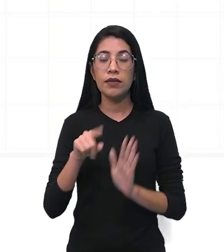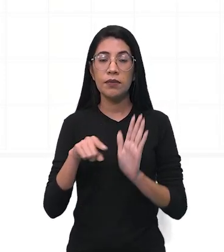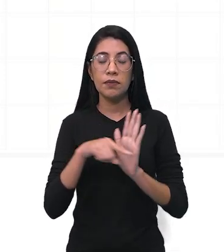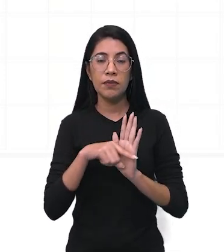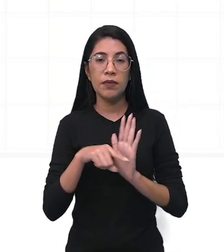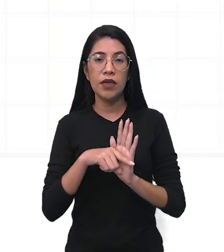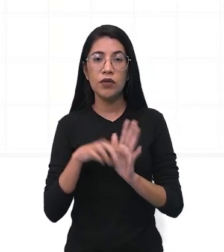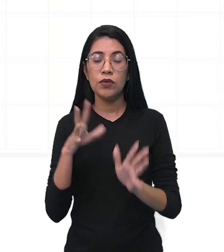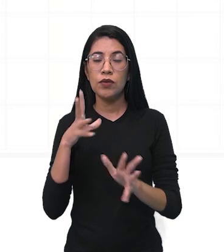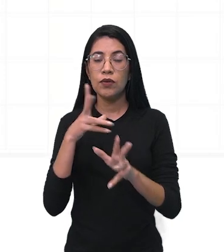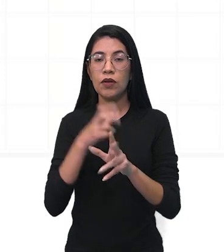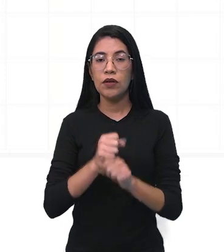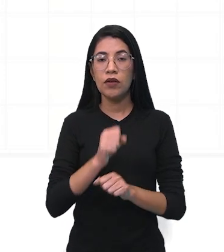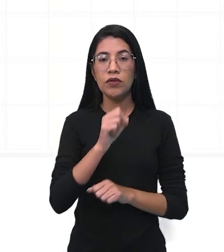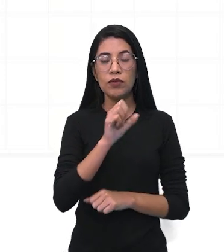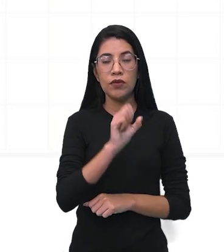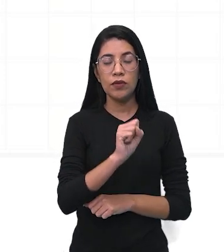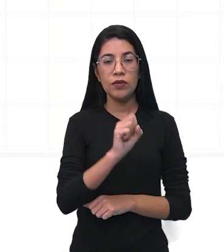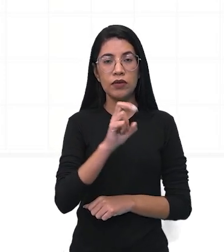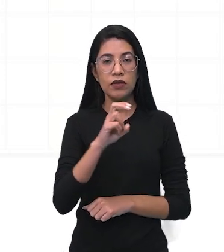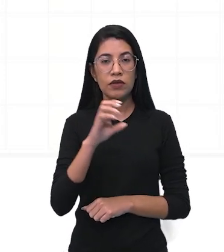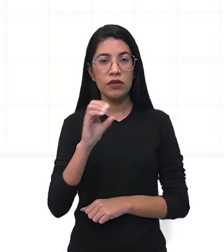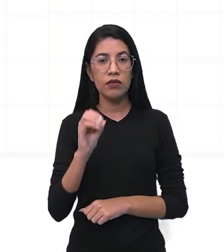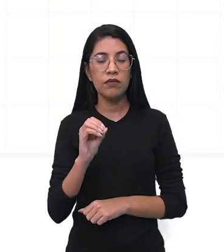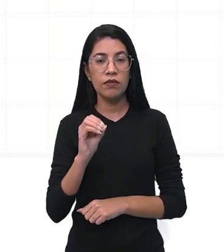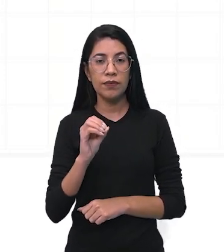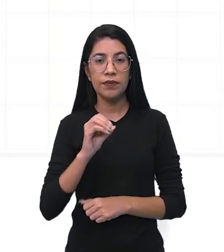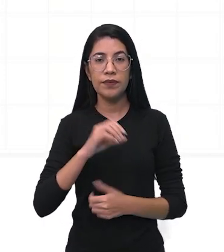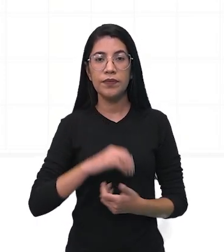de 850. Beleza?